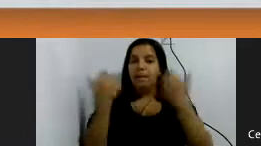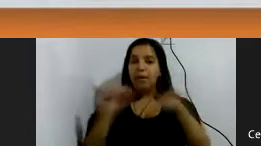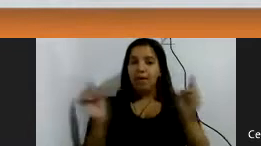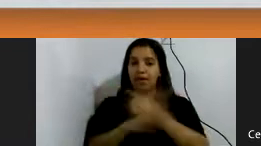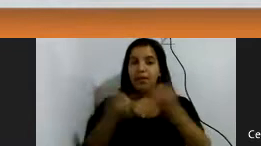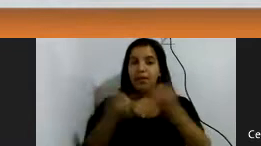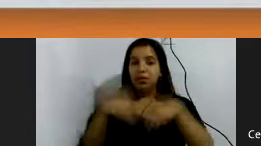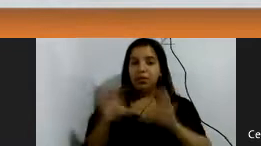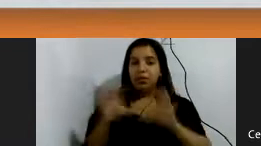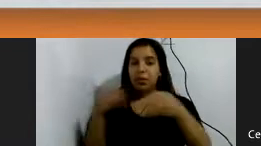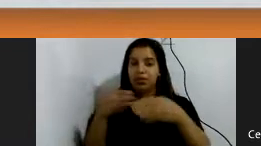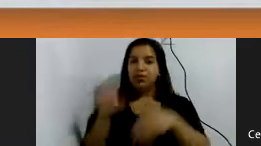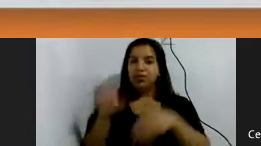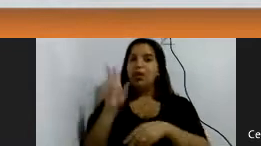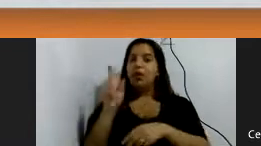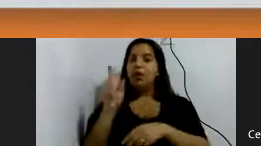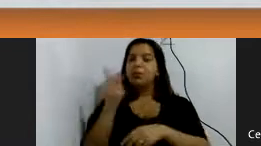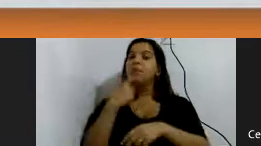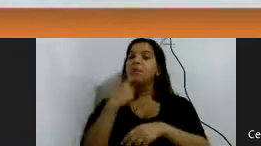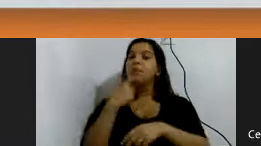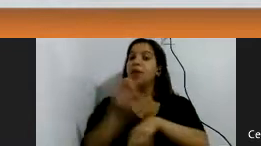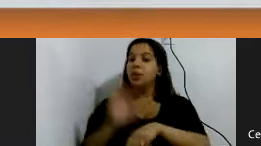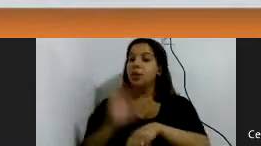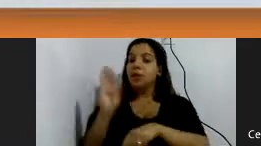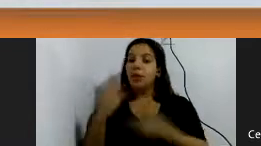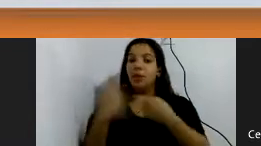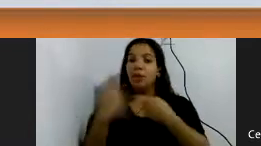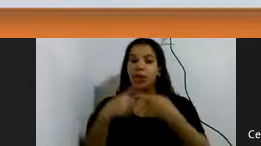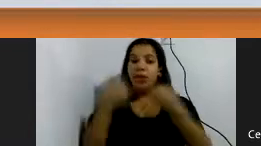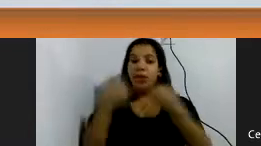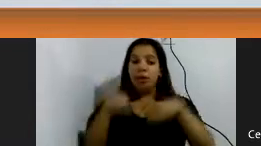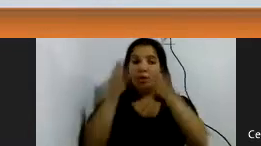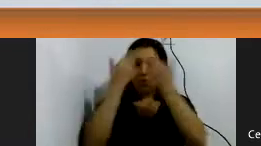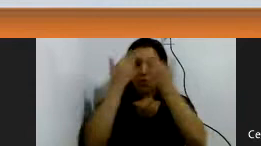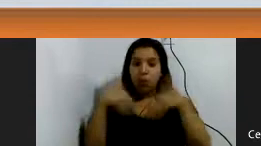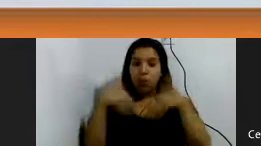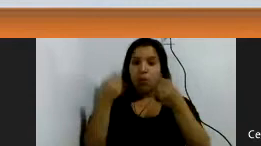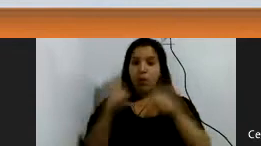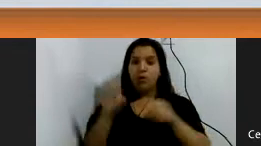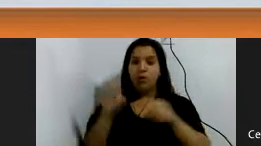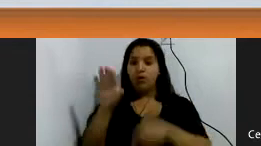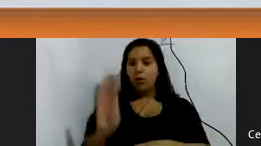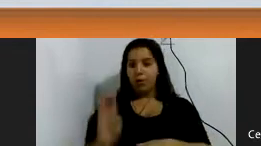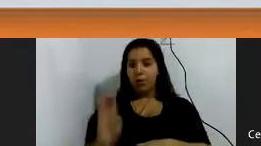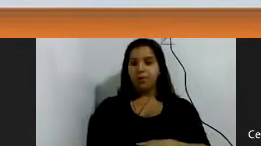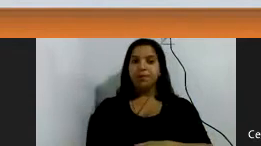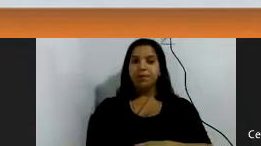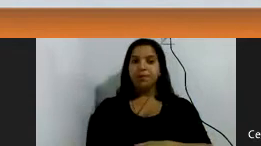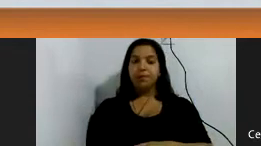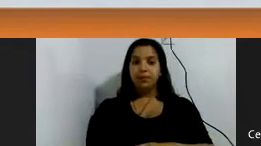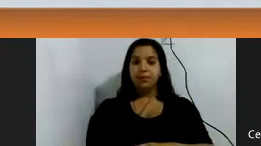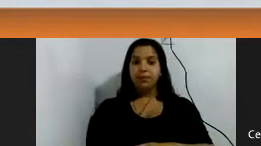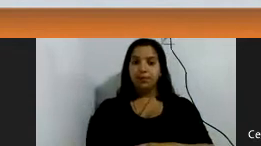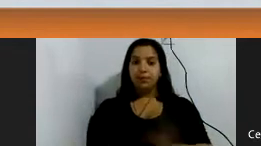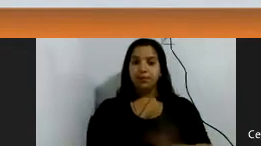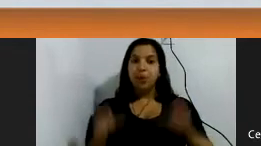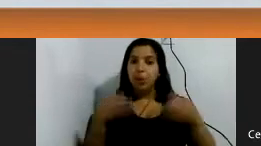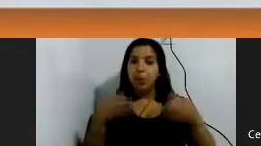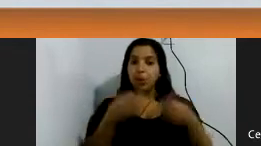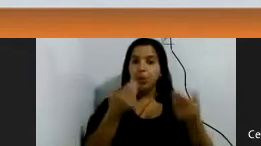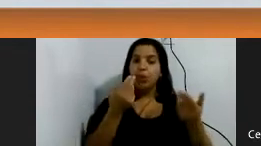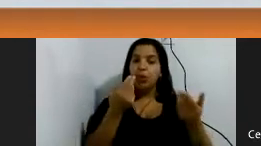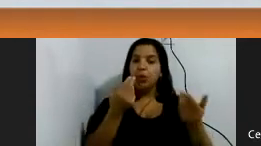tem que aglutinar na hemácia B, porque ele tem anticorpos anti-B. Do grupo B, a gente